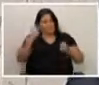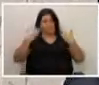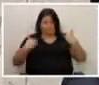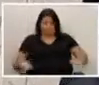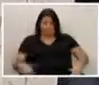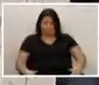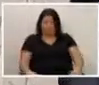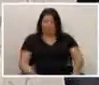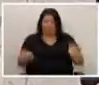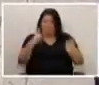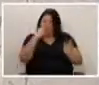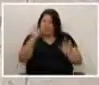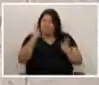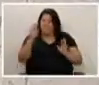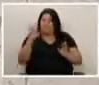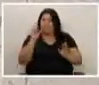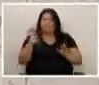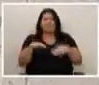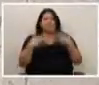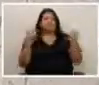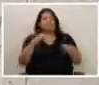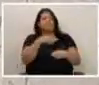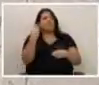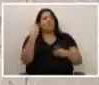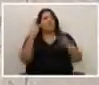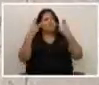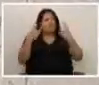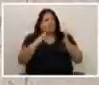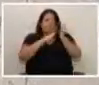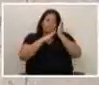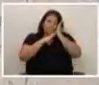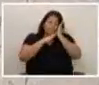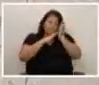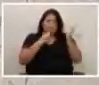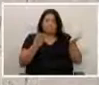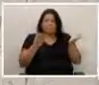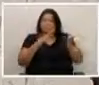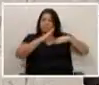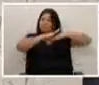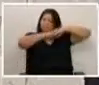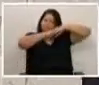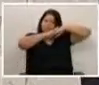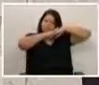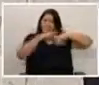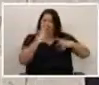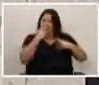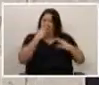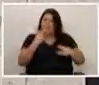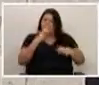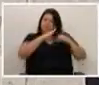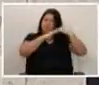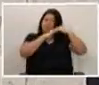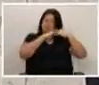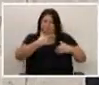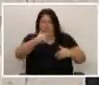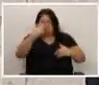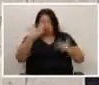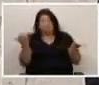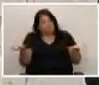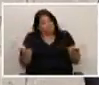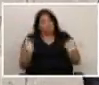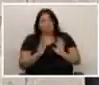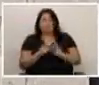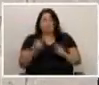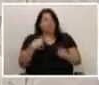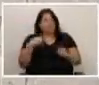vestida, mas todas mortas como se estivessem dormindo, a posição até a mão debaixo da cabeça, como se estivessem dormindo. Então,